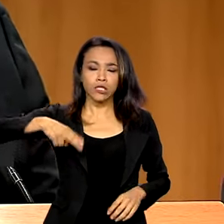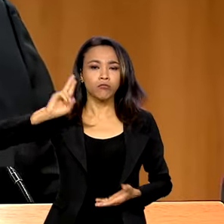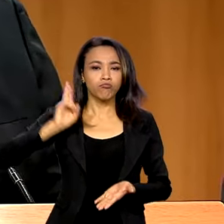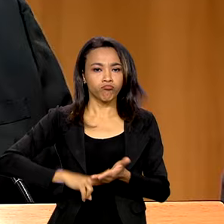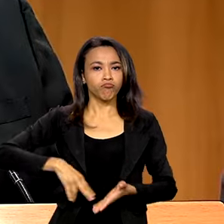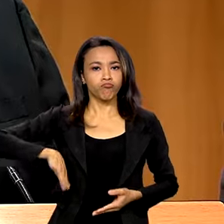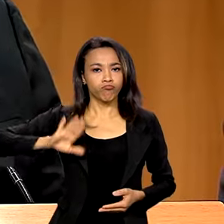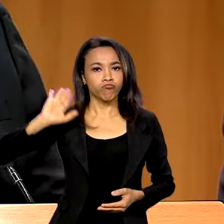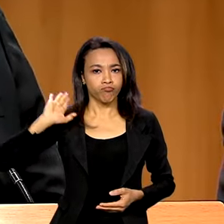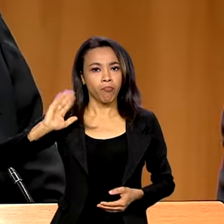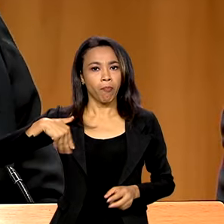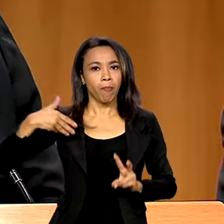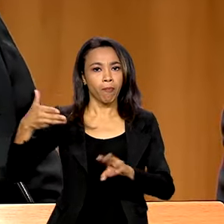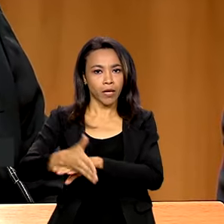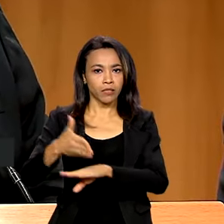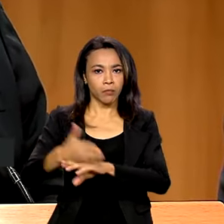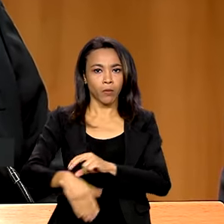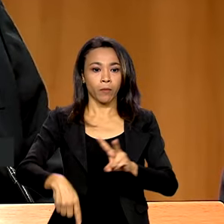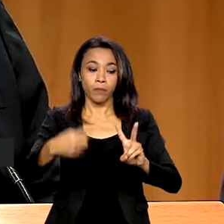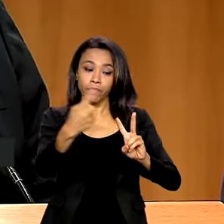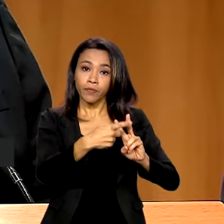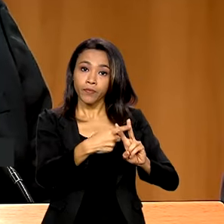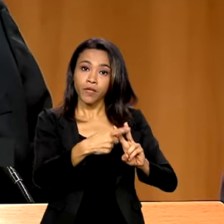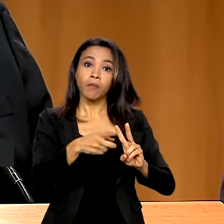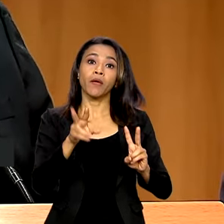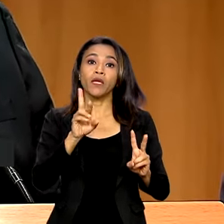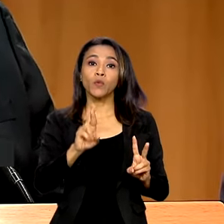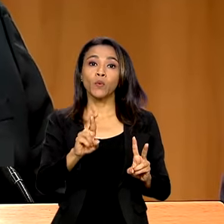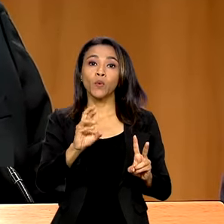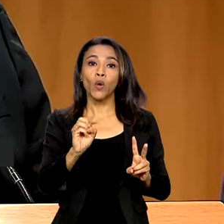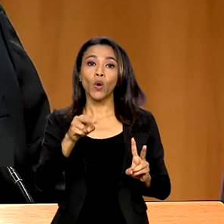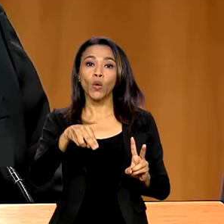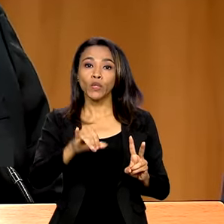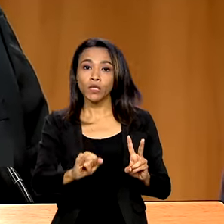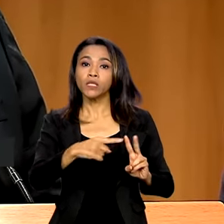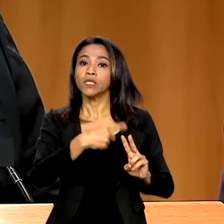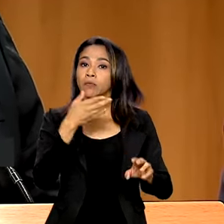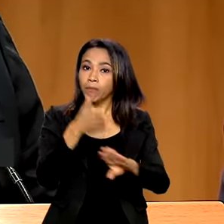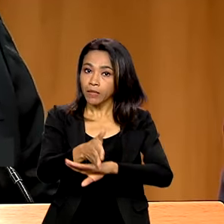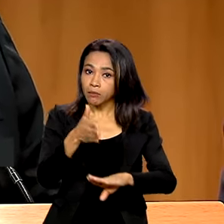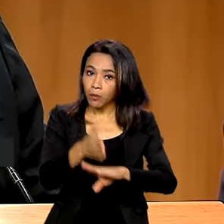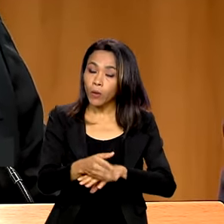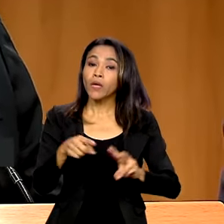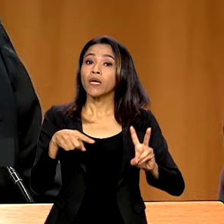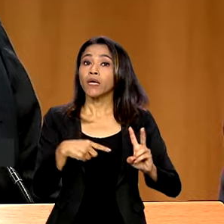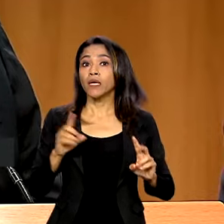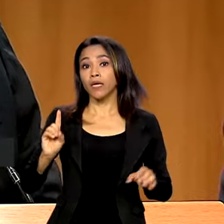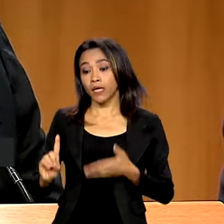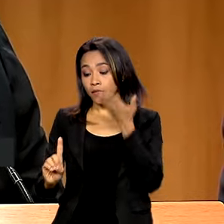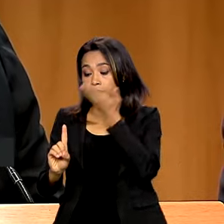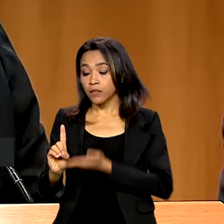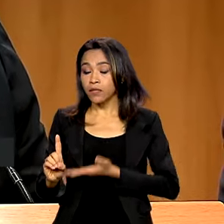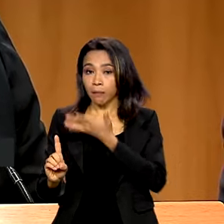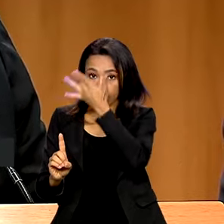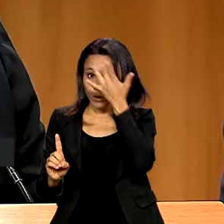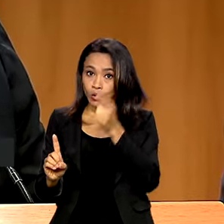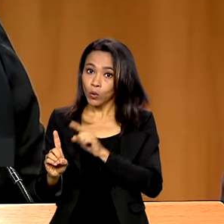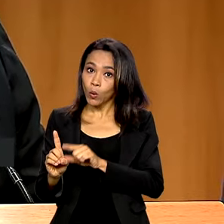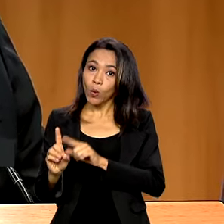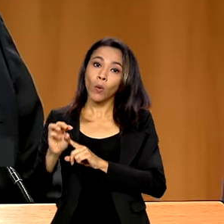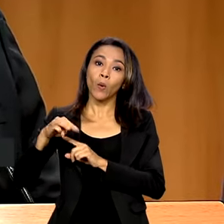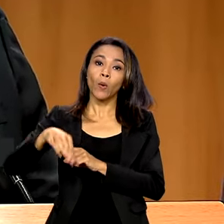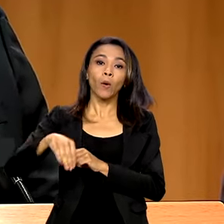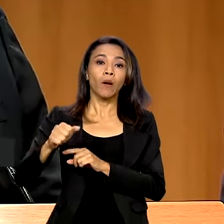de Rony Lessa e ele traz os elementos relativos ao senhor Maxwell. E